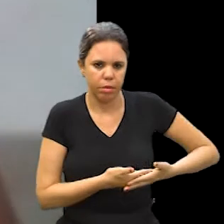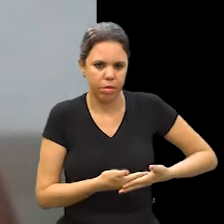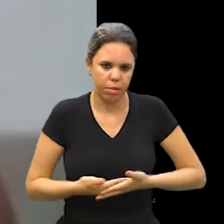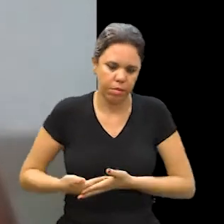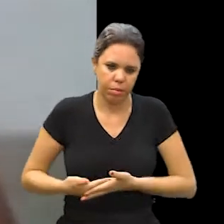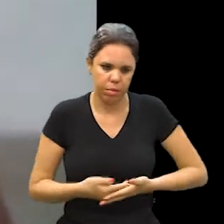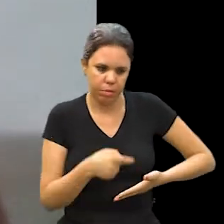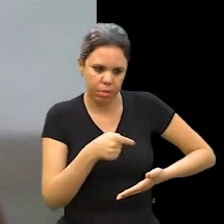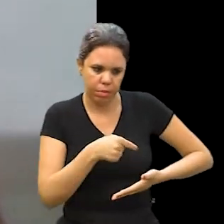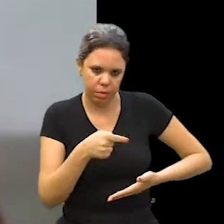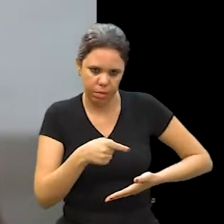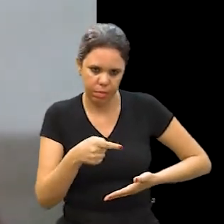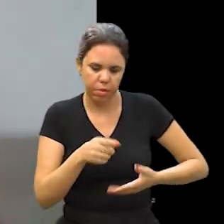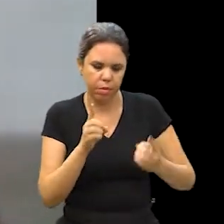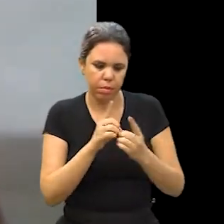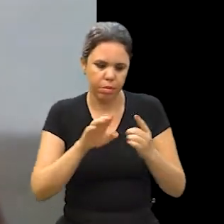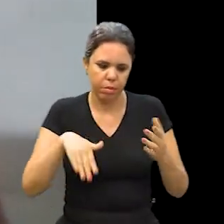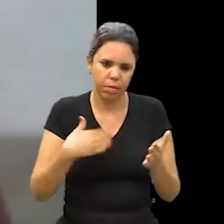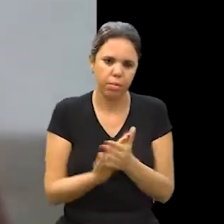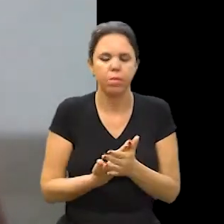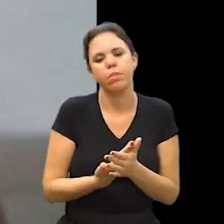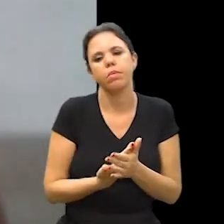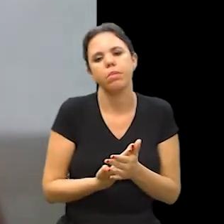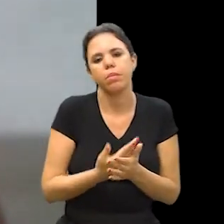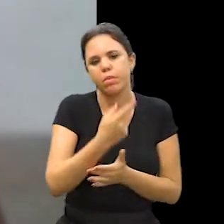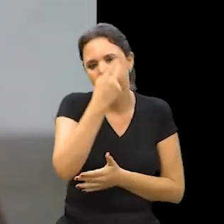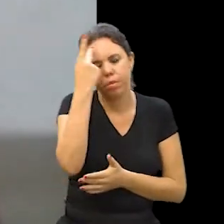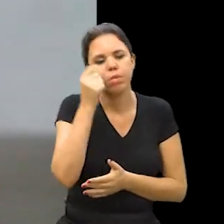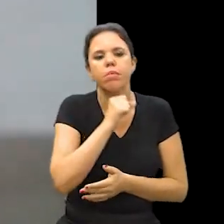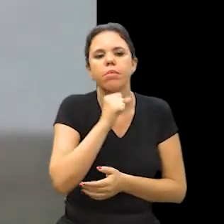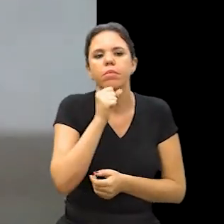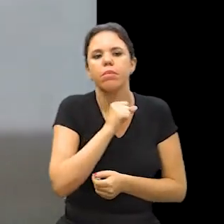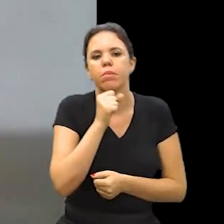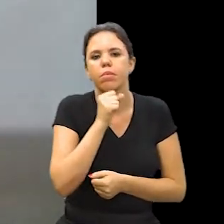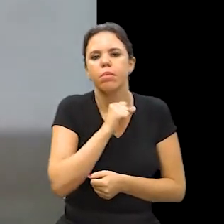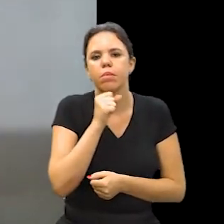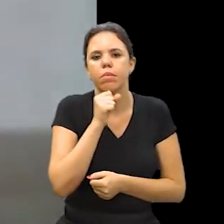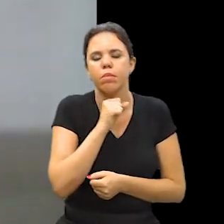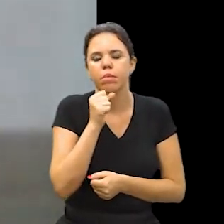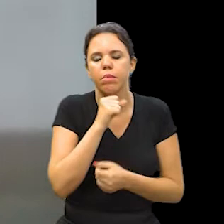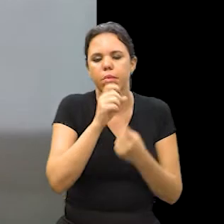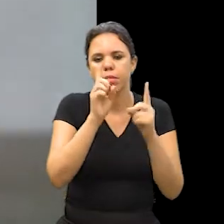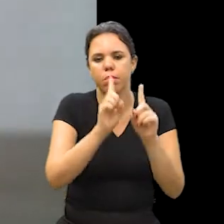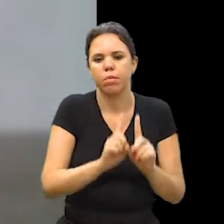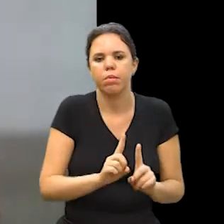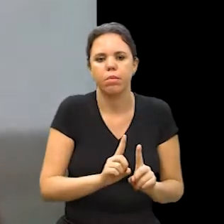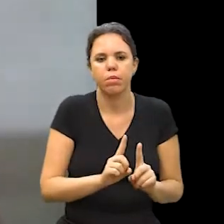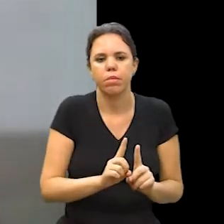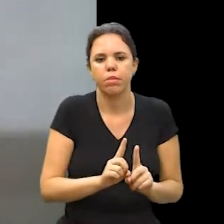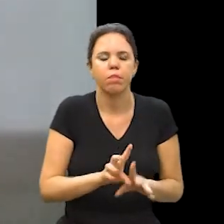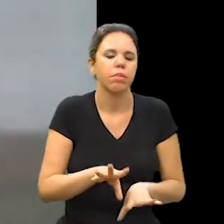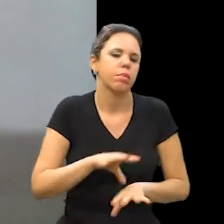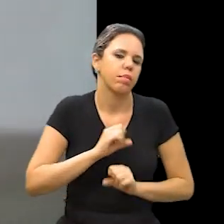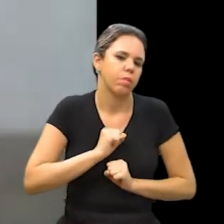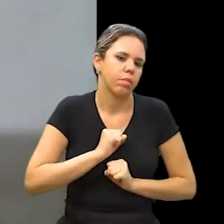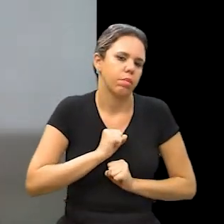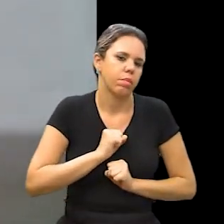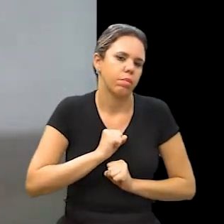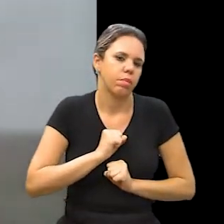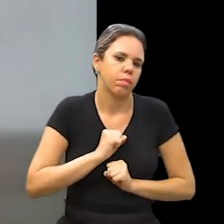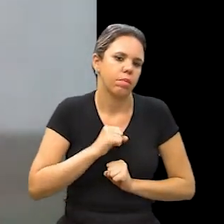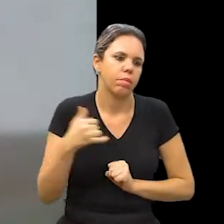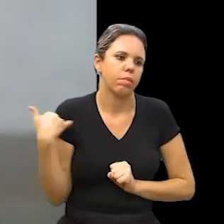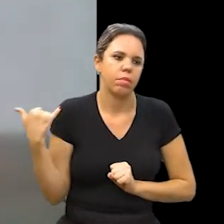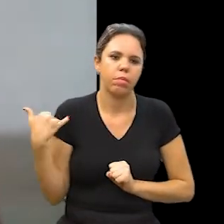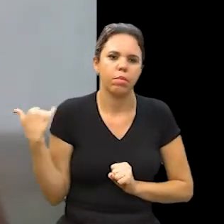bebês, né, a gente atende, até a pessoas idosas, né, porque a deficiência vai acometendo várias faixas